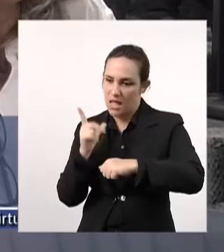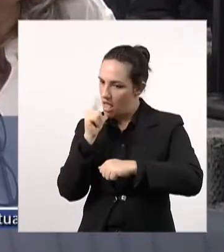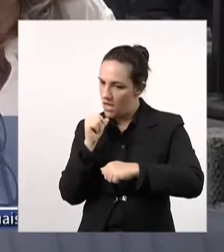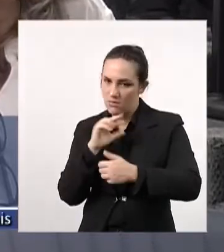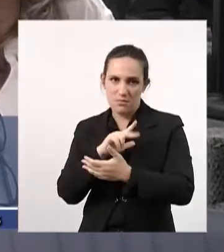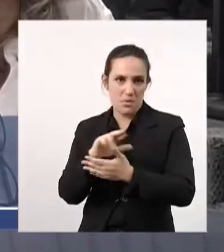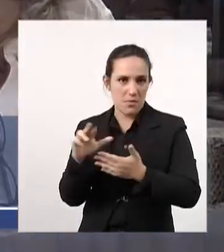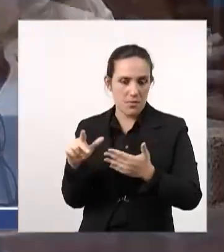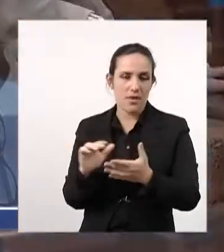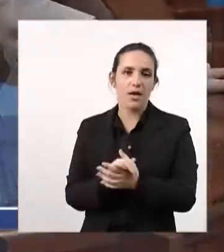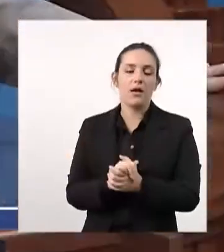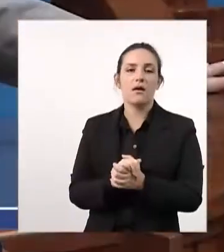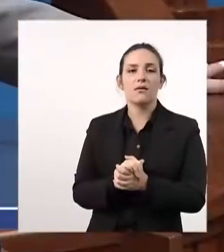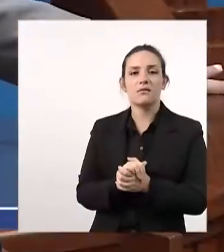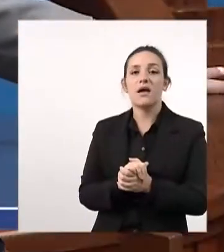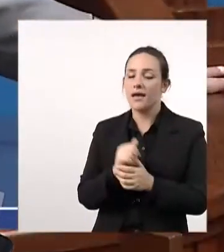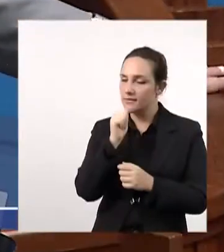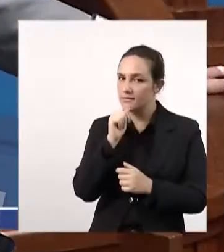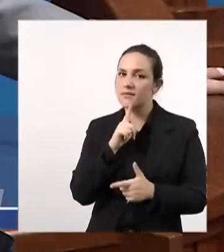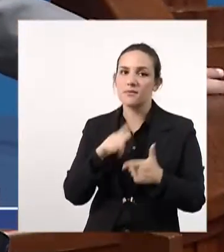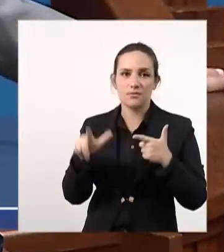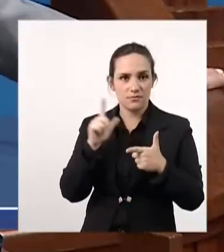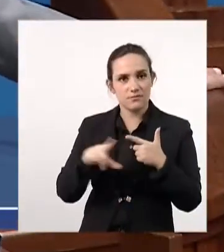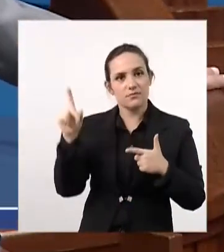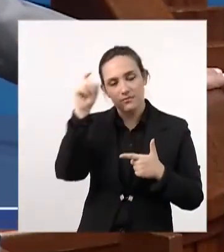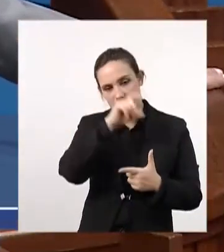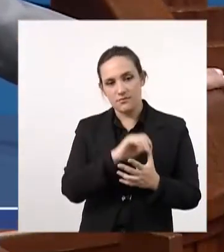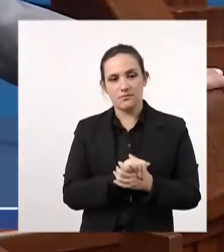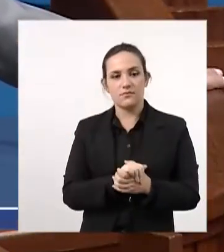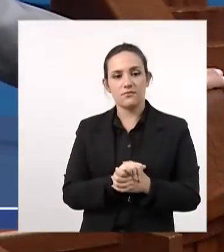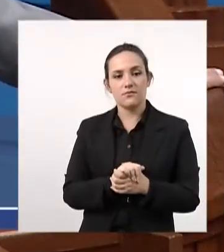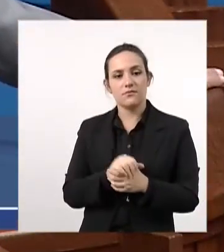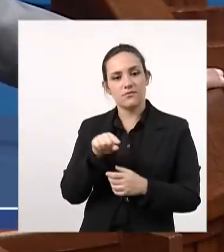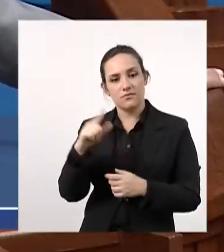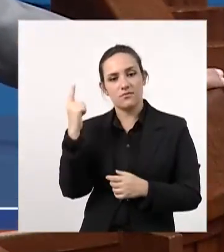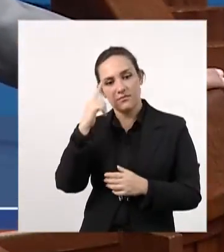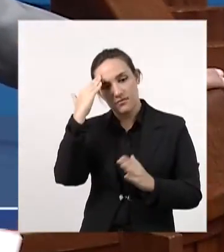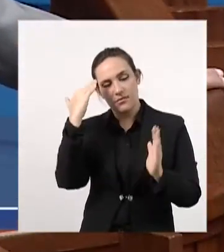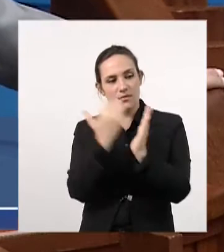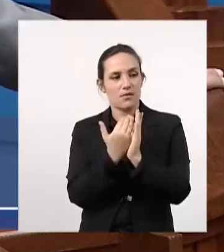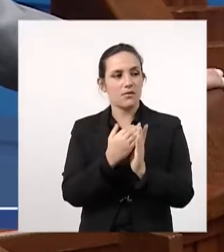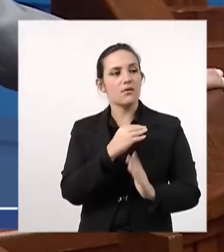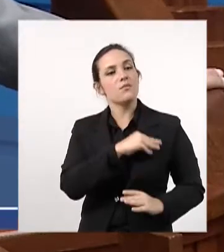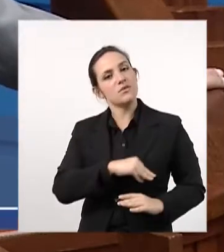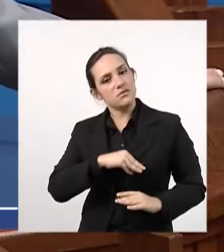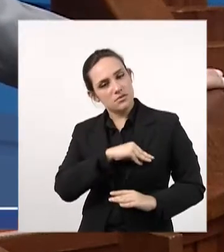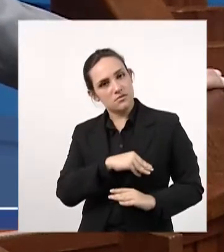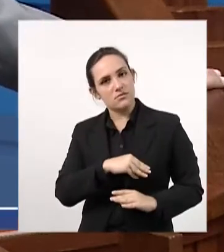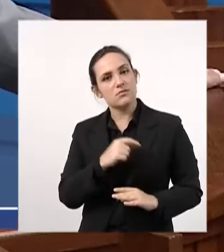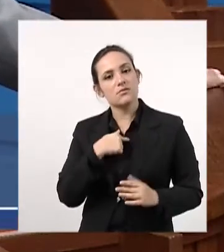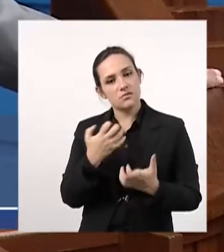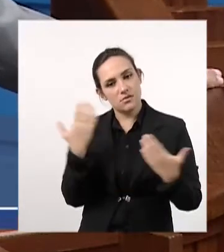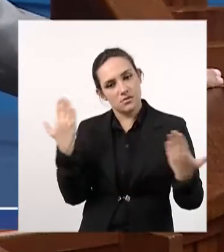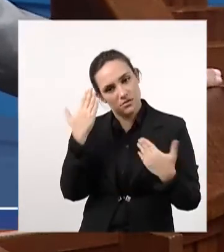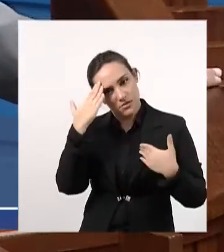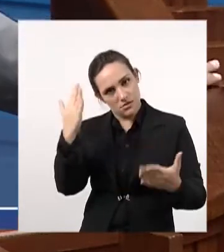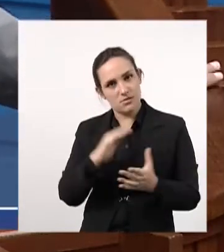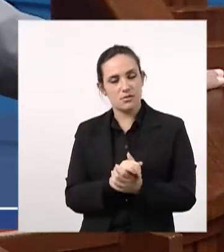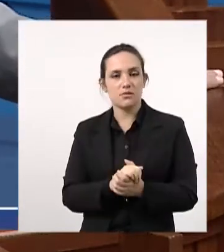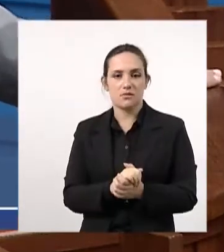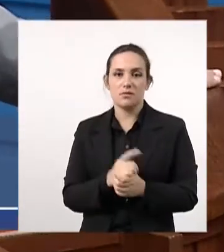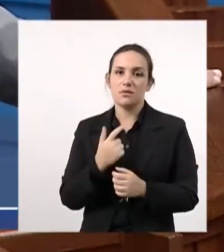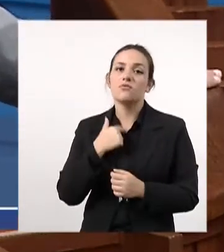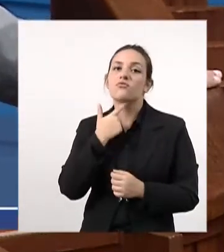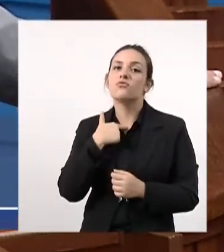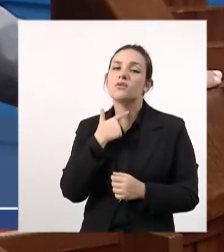apesar de todas as dificuldades, tem cumprido aí essa missão ao longo desses 5 anos. Quero agradecer e, mais uma vez, desejar boa sorte